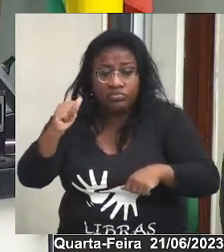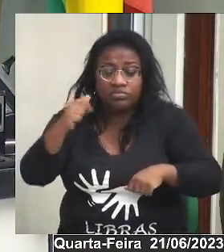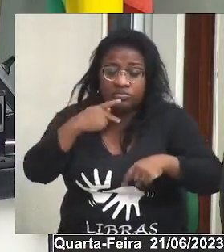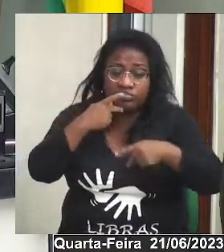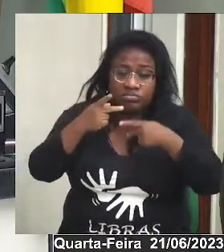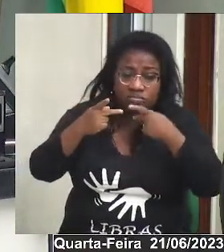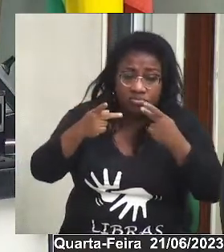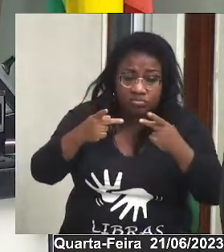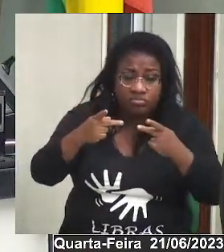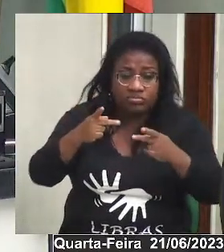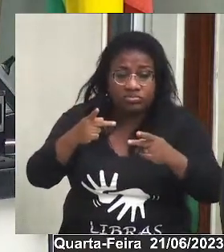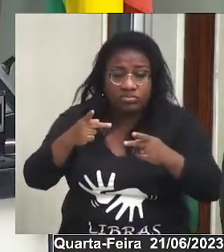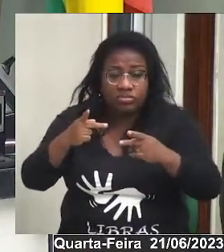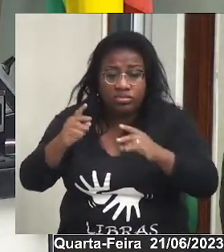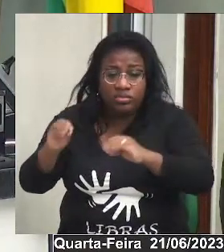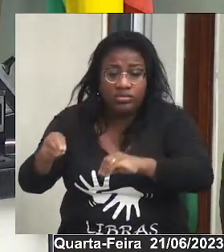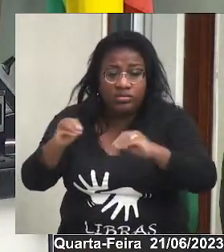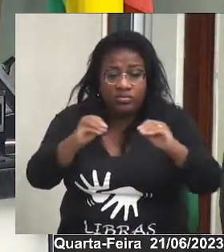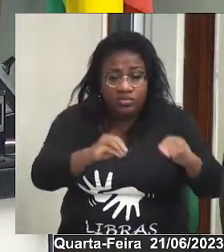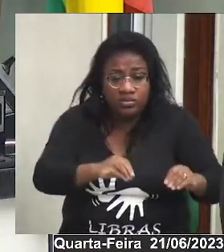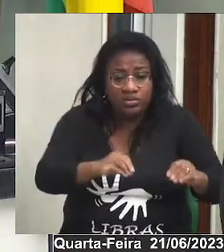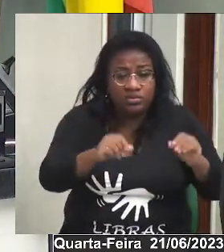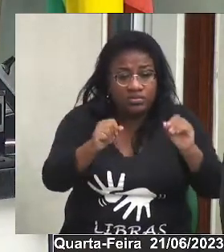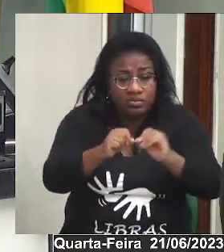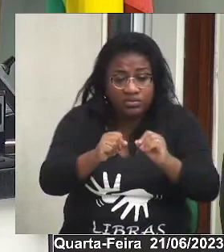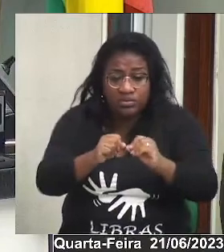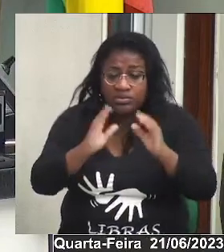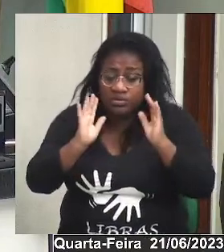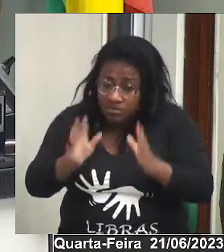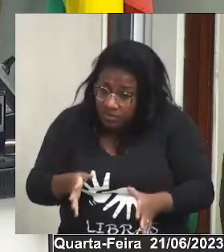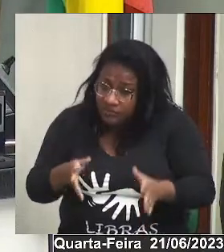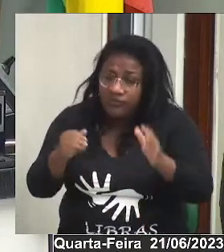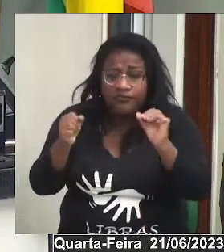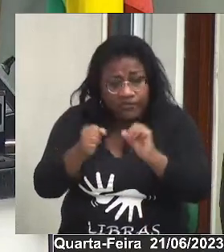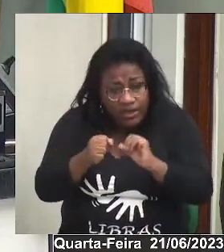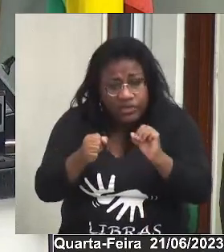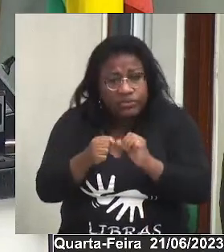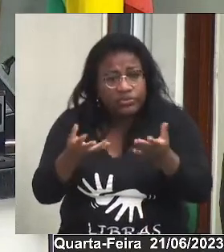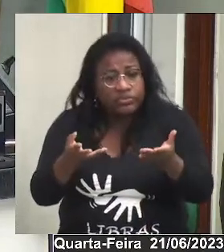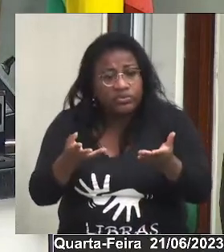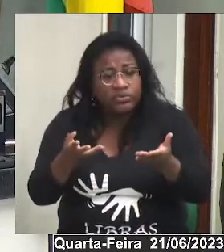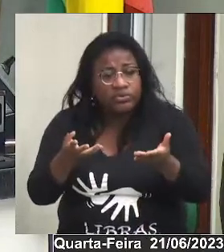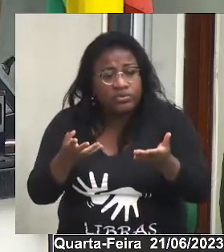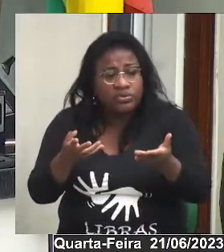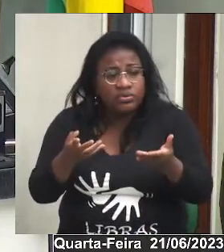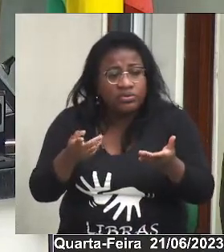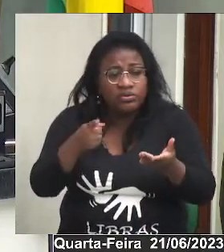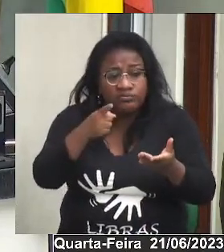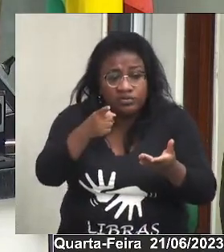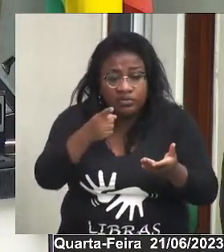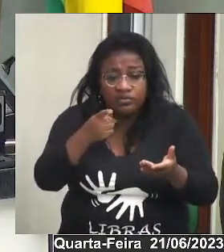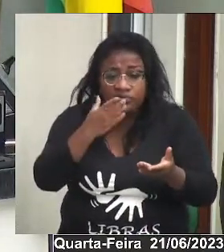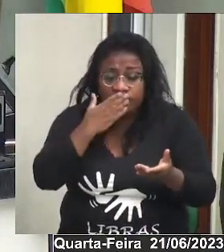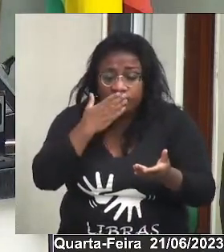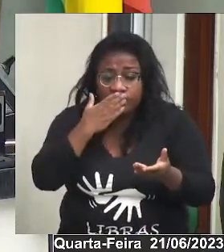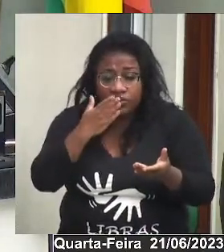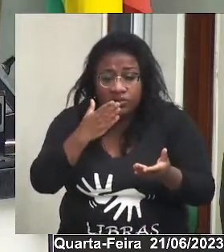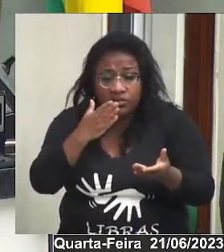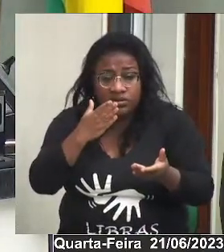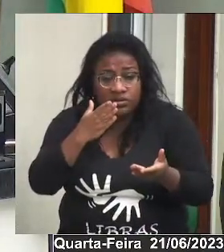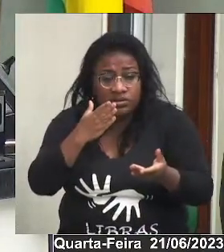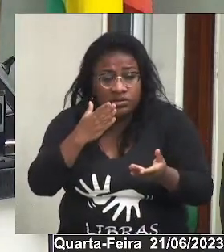Para dar a palavra para vocês, que não ia mexer com vocês. E isso foi feito. E isso foi feito. Foi feito o que vocês